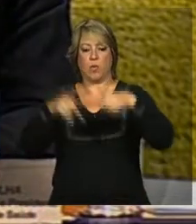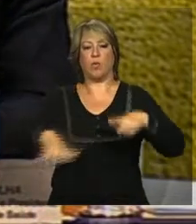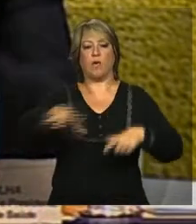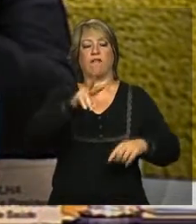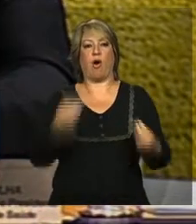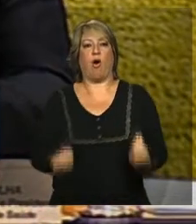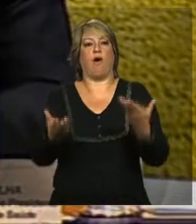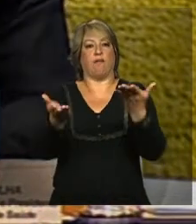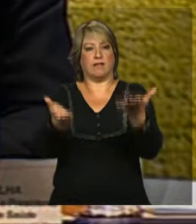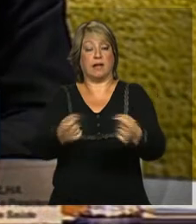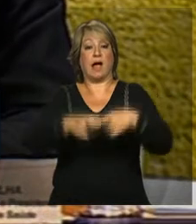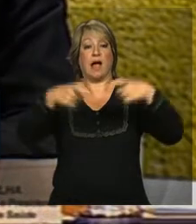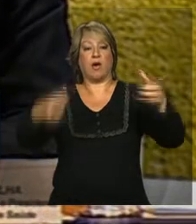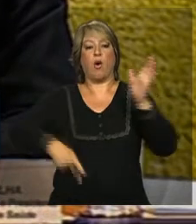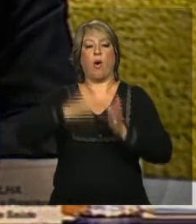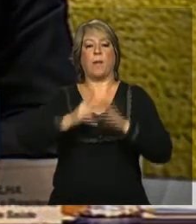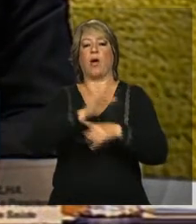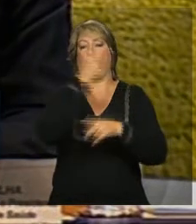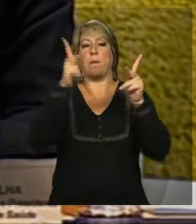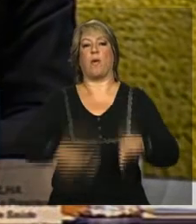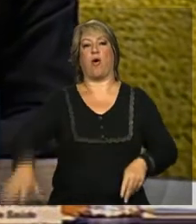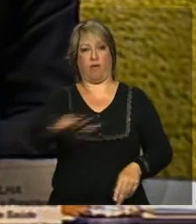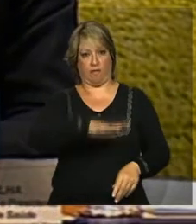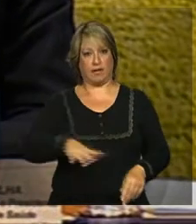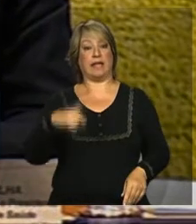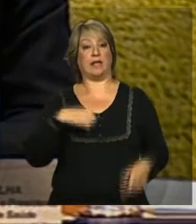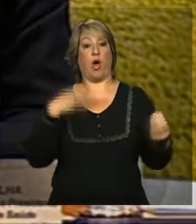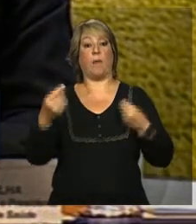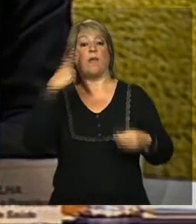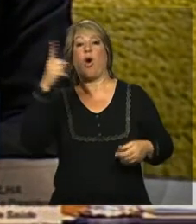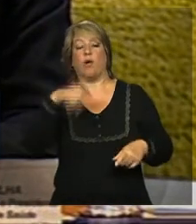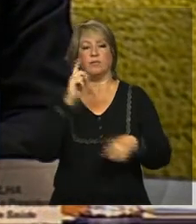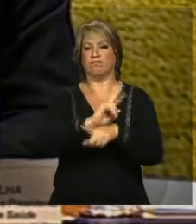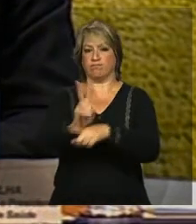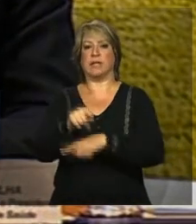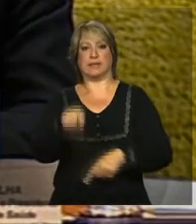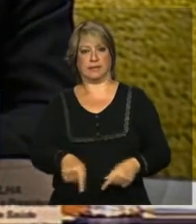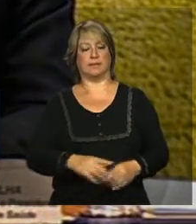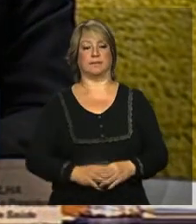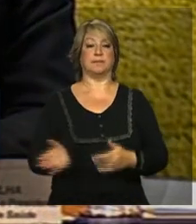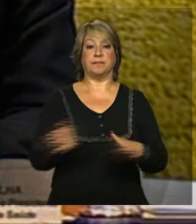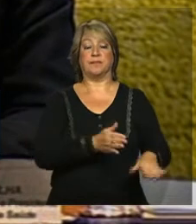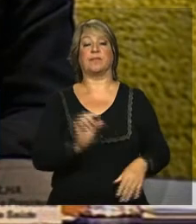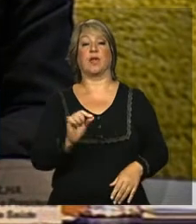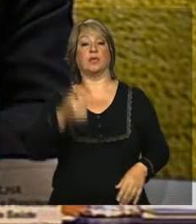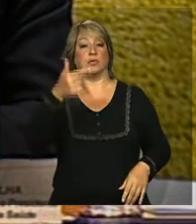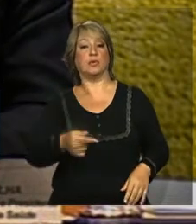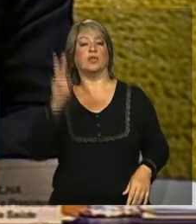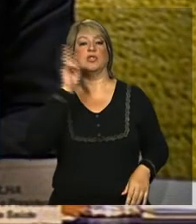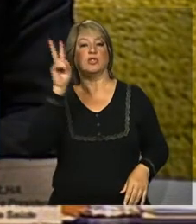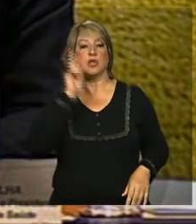região vai oferecer de ampliação de cirurgias para sua população e ter mecanismo de cobrança sobre isso o segundo relação às unidades